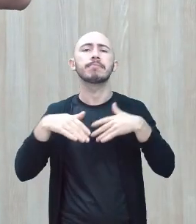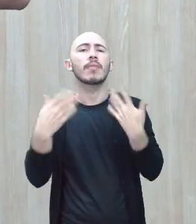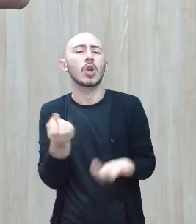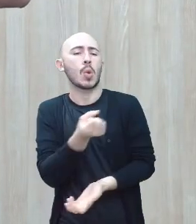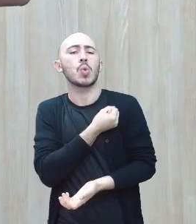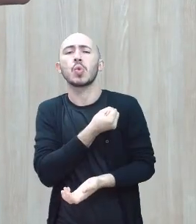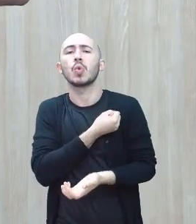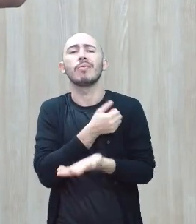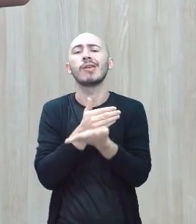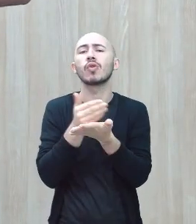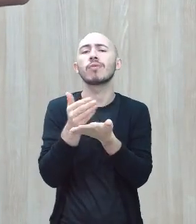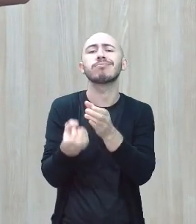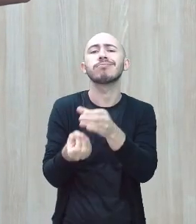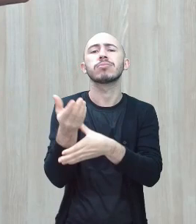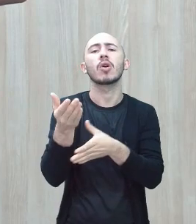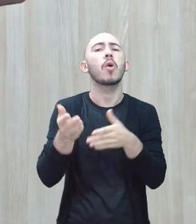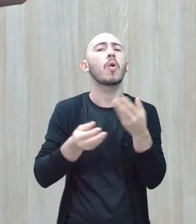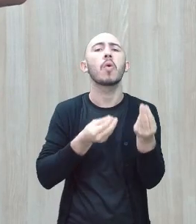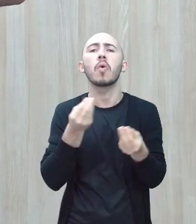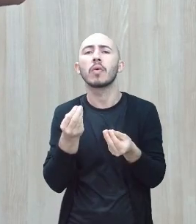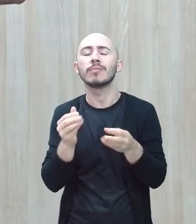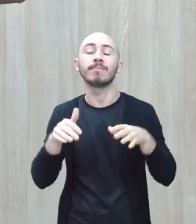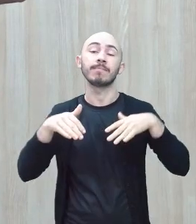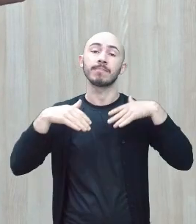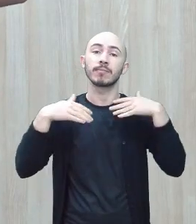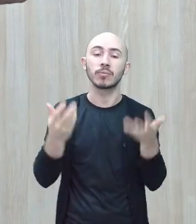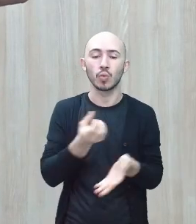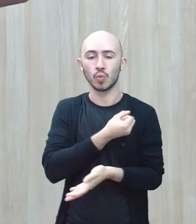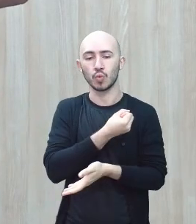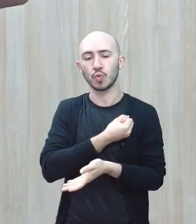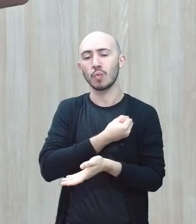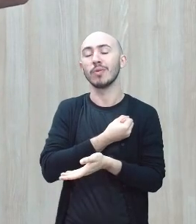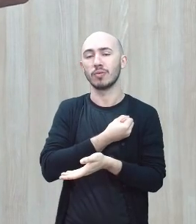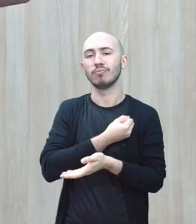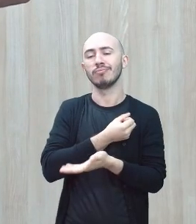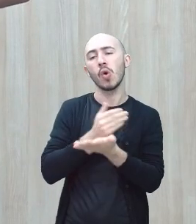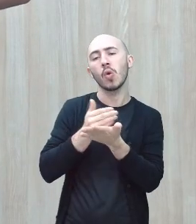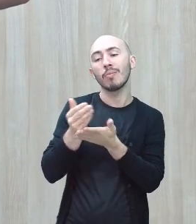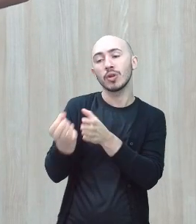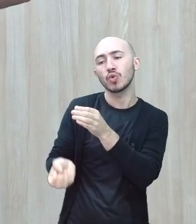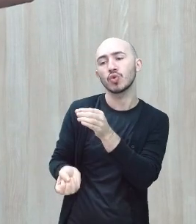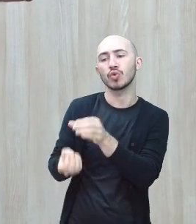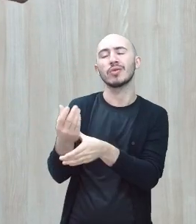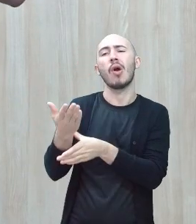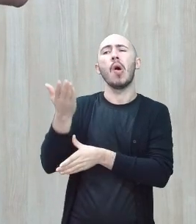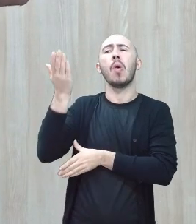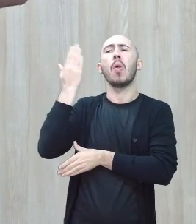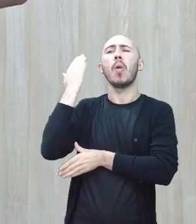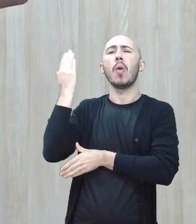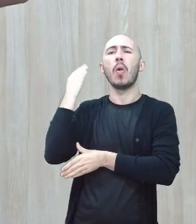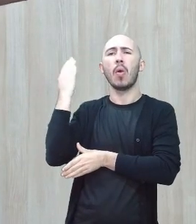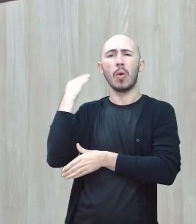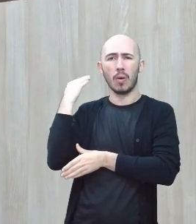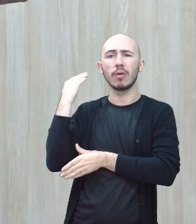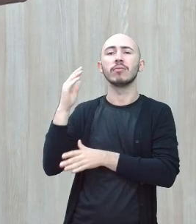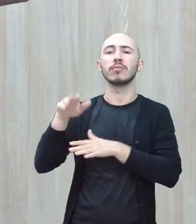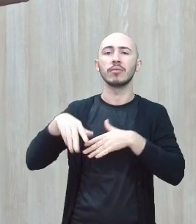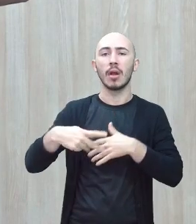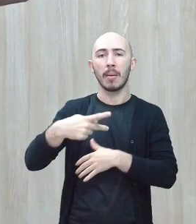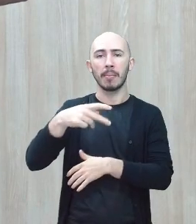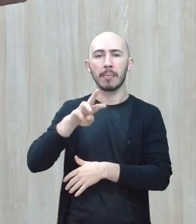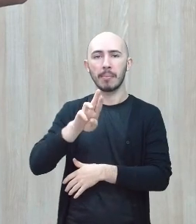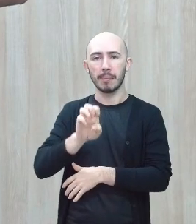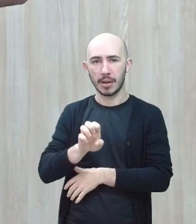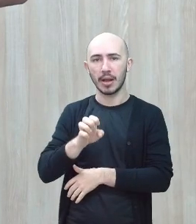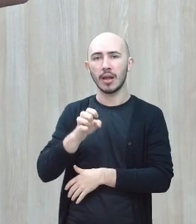Os números começou com a ideia e a necessidade de contagem. Então lá na pré-história, eles tiveram